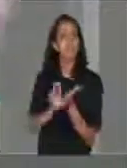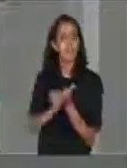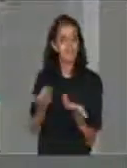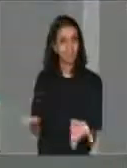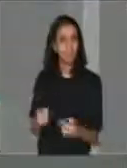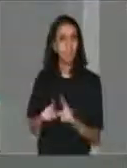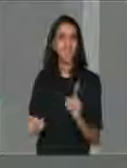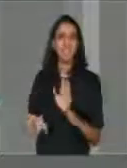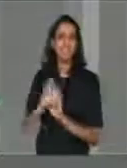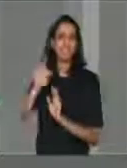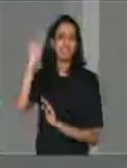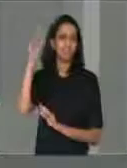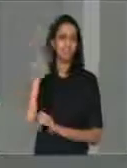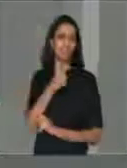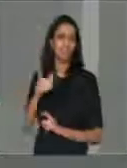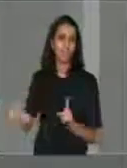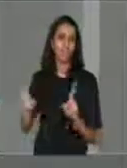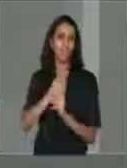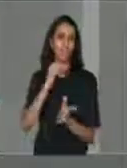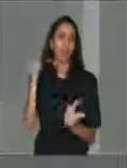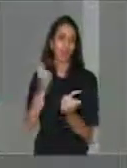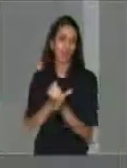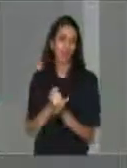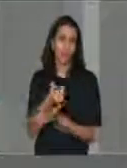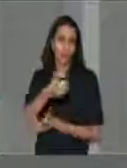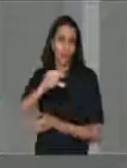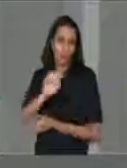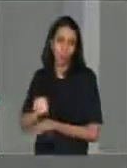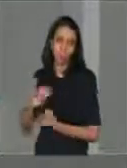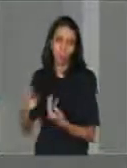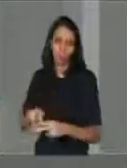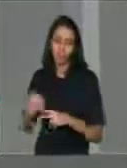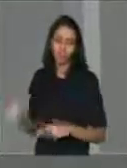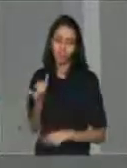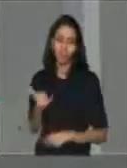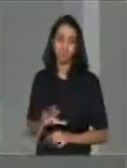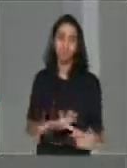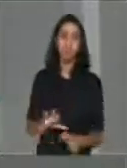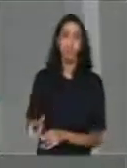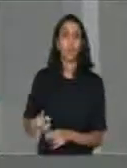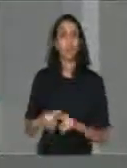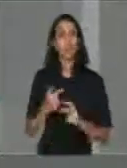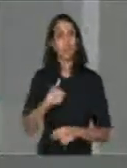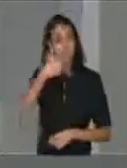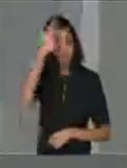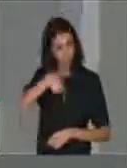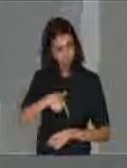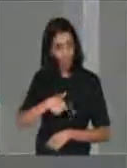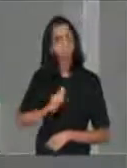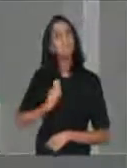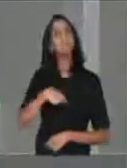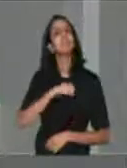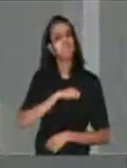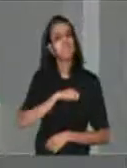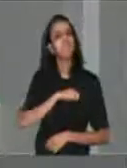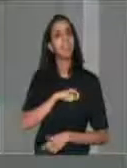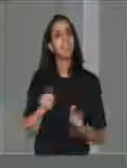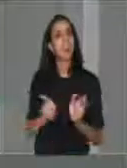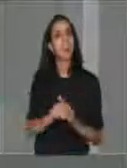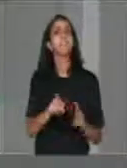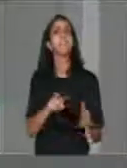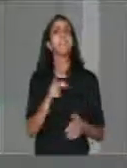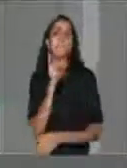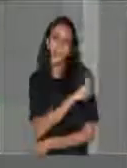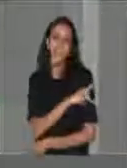oficial. Mas é mais uma alegria e mais um compromisso. Portanto, quem vos fala aqui é um piauiense que